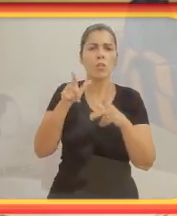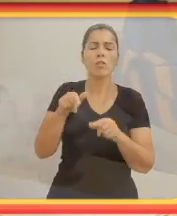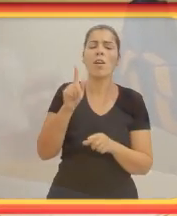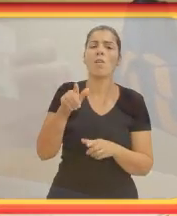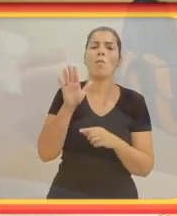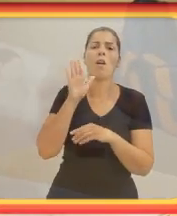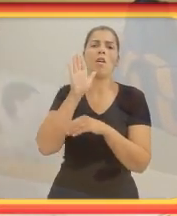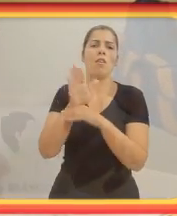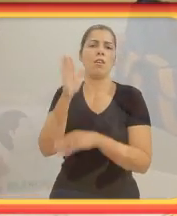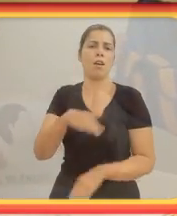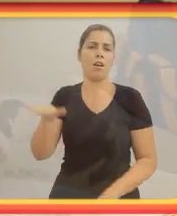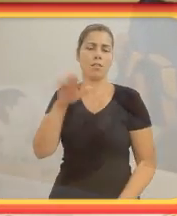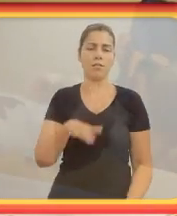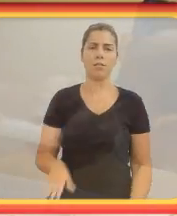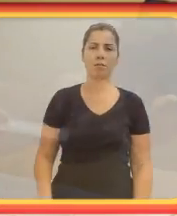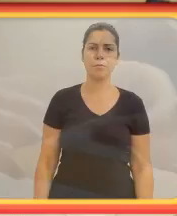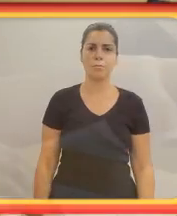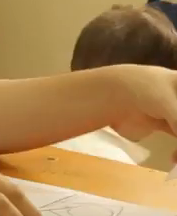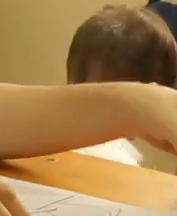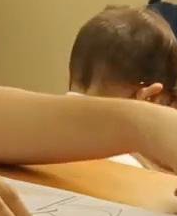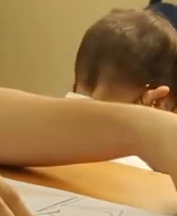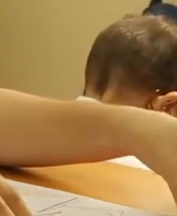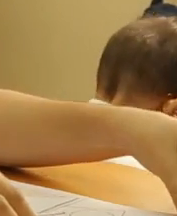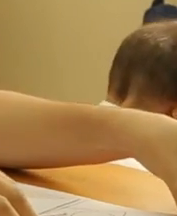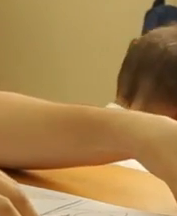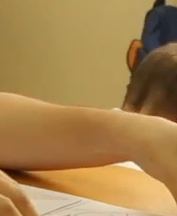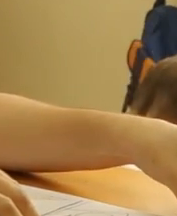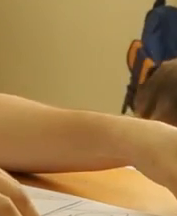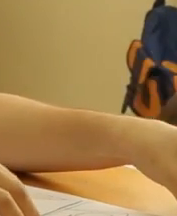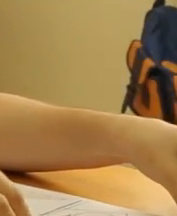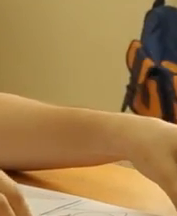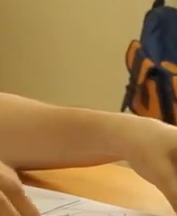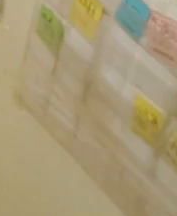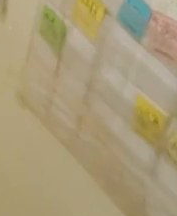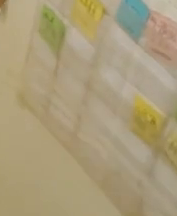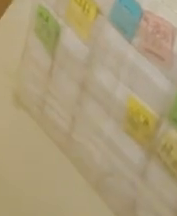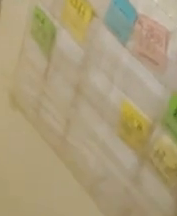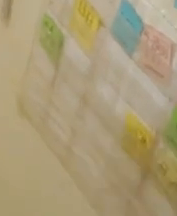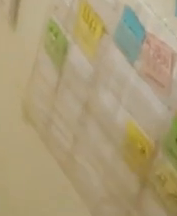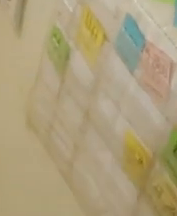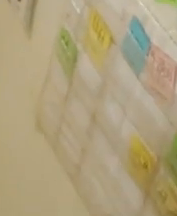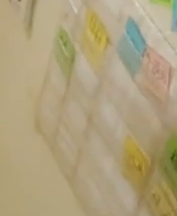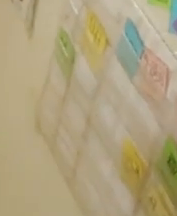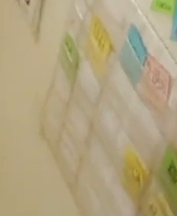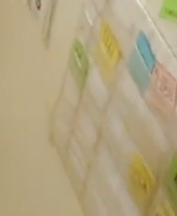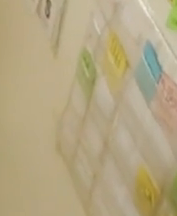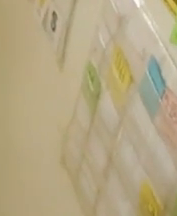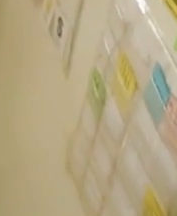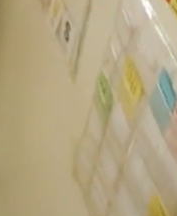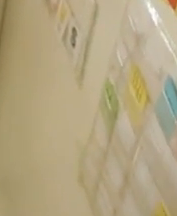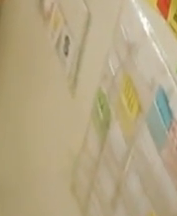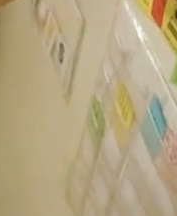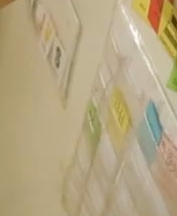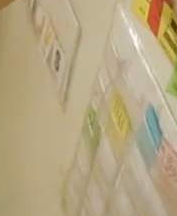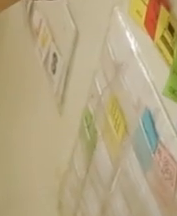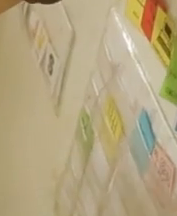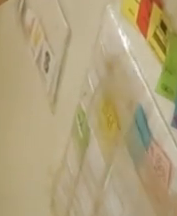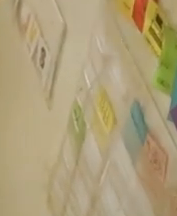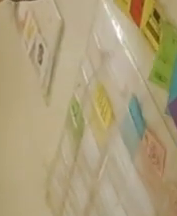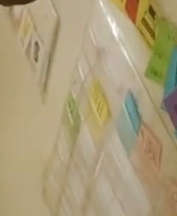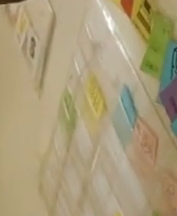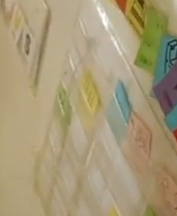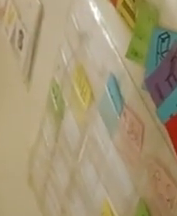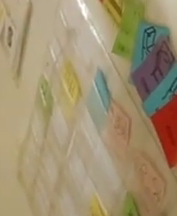Manter-se em silêncio, estar sentado e assim. Todo isso ajuda muito ao menino. Outra mulher de jaleco segura o braço de uma menina e ajuda a